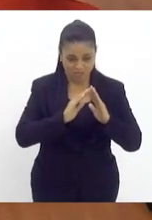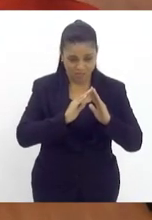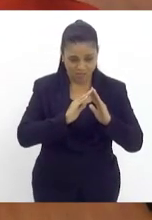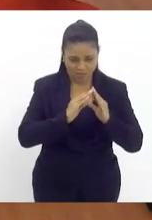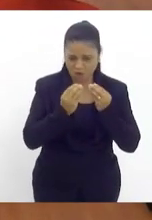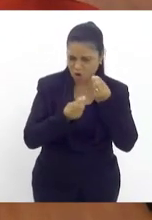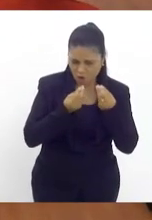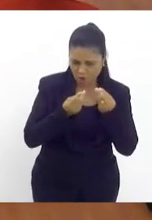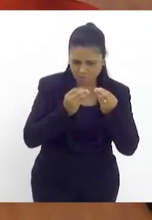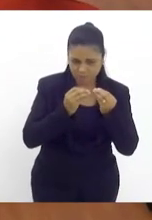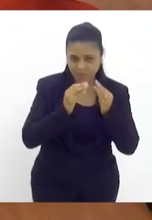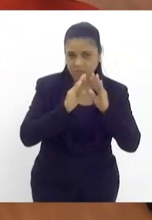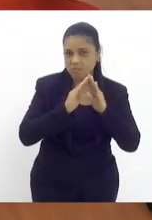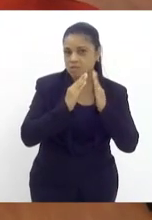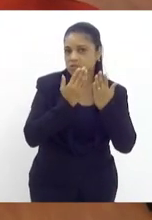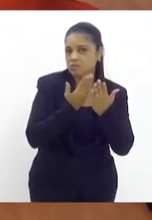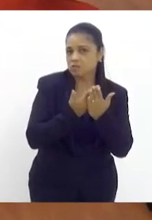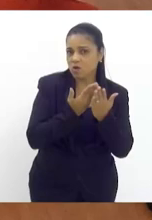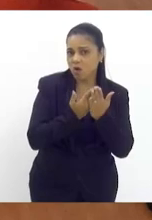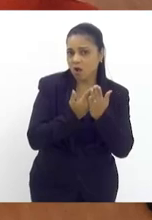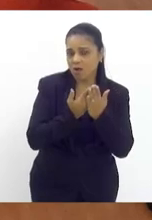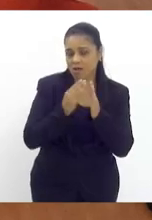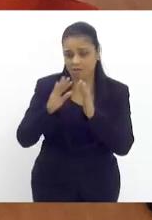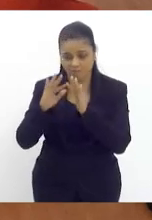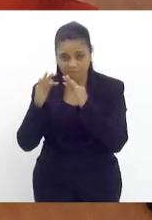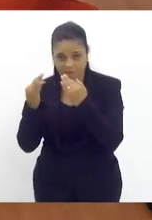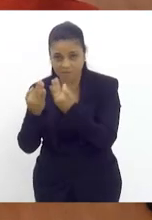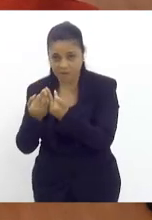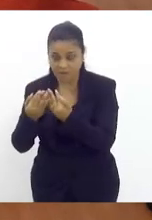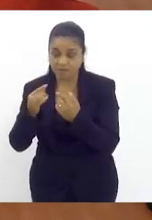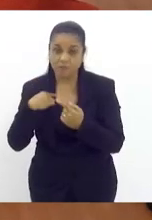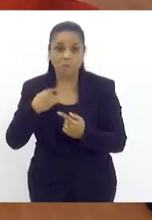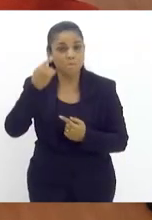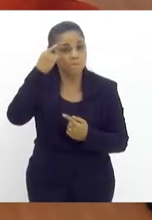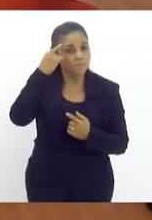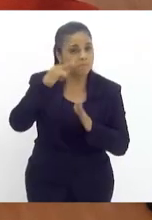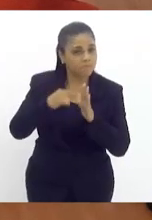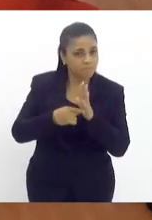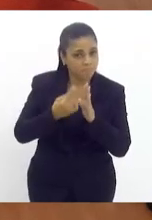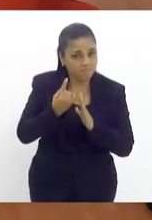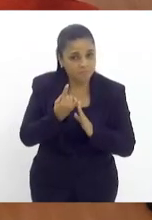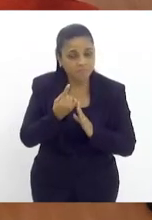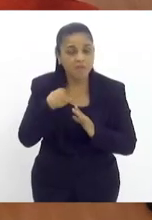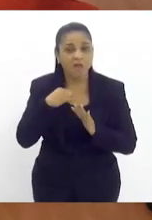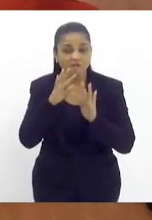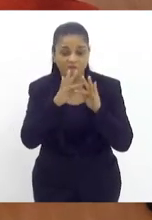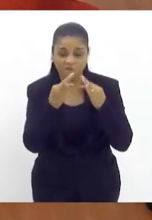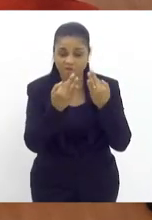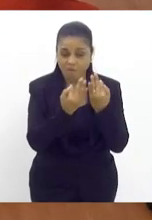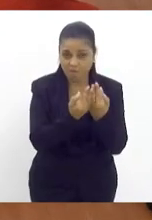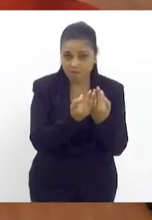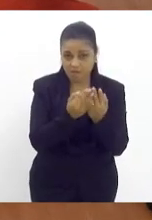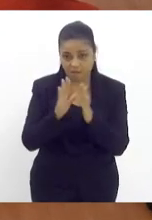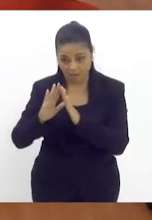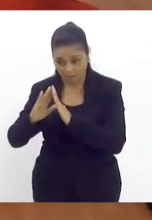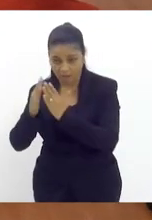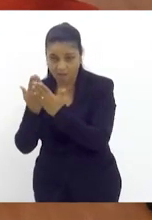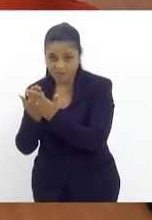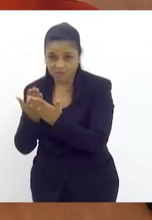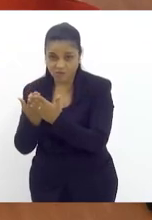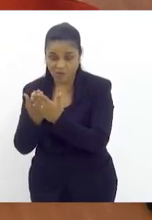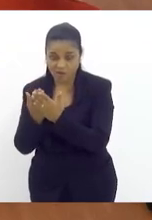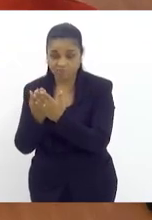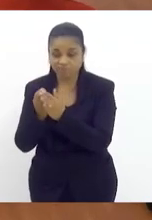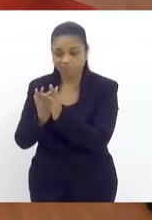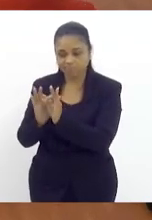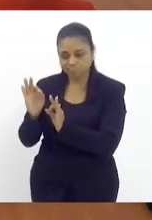pode fazer? Isso. Olha, primeiro, eu penso que a família, a escola, tem que estar